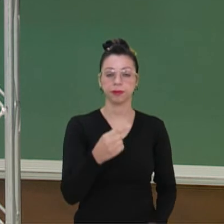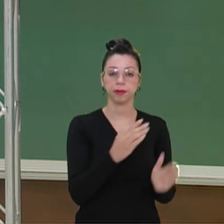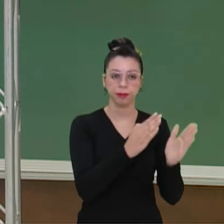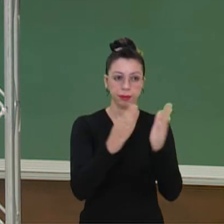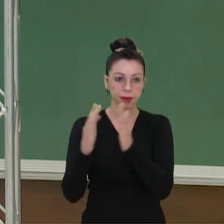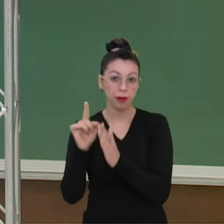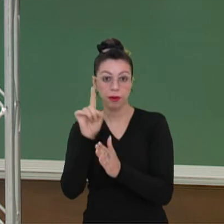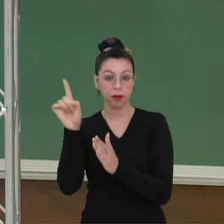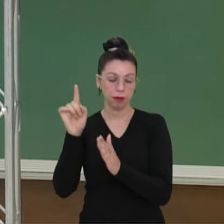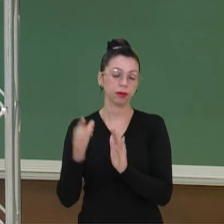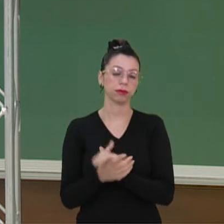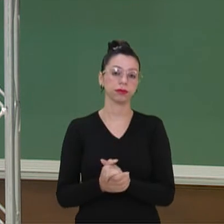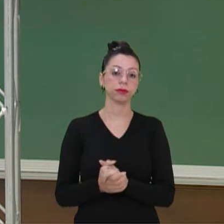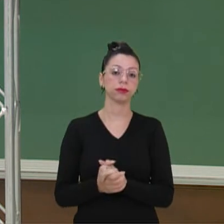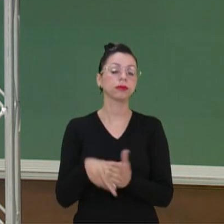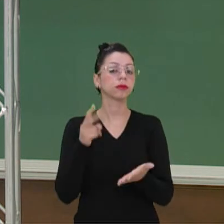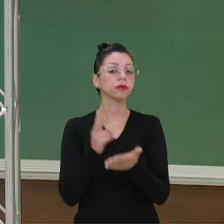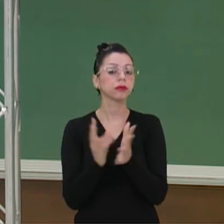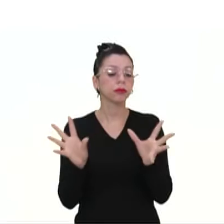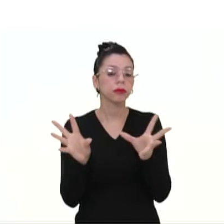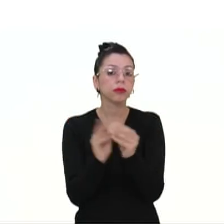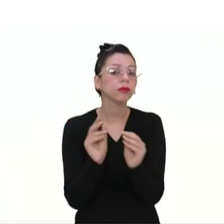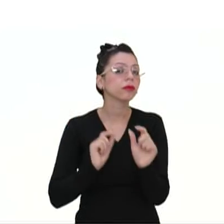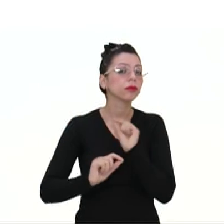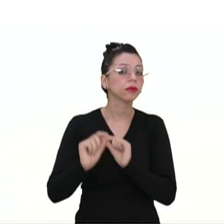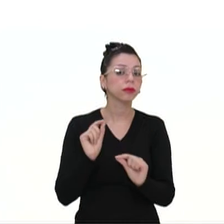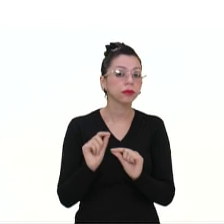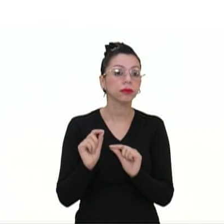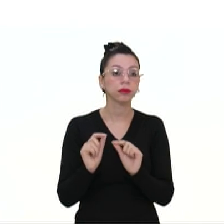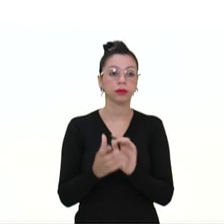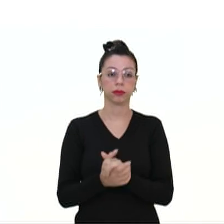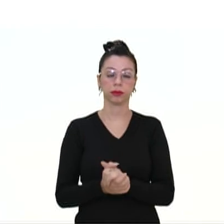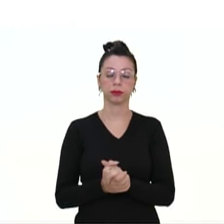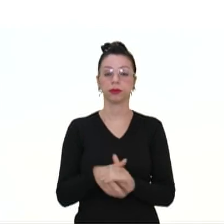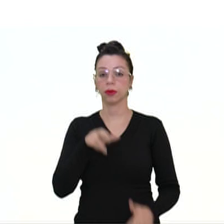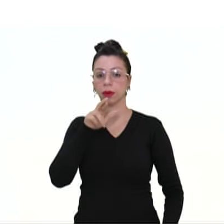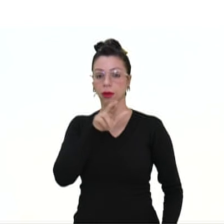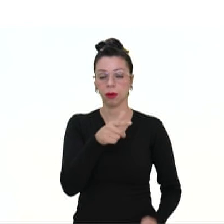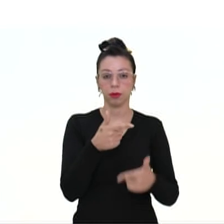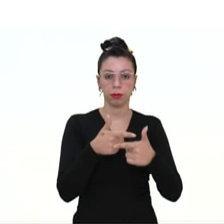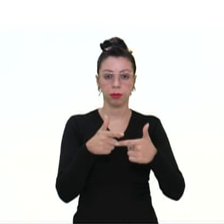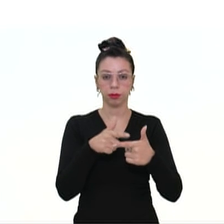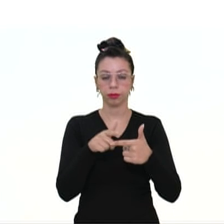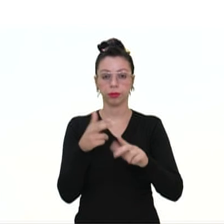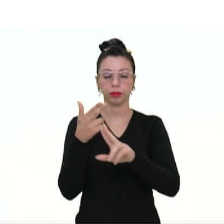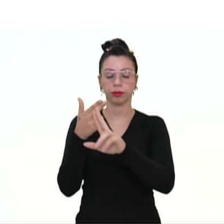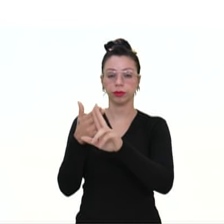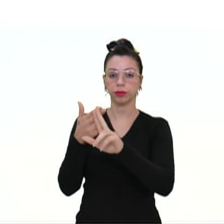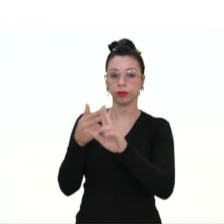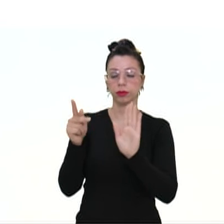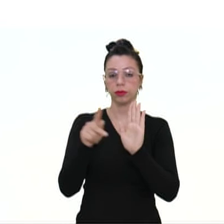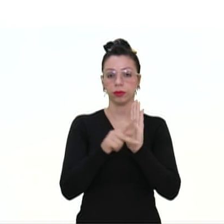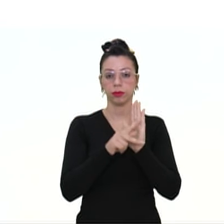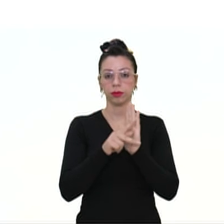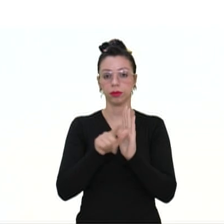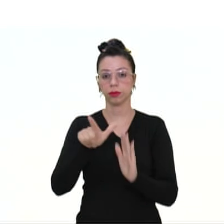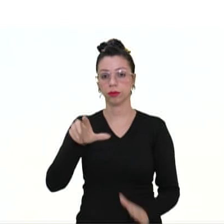continuar? Ó, o que vimos na aula de hoje? Resolução de problemas com aplicação de propriedades